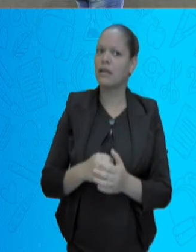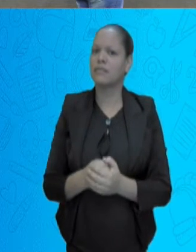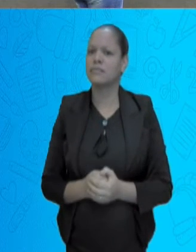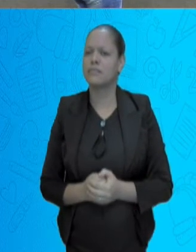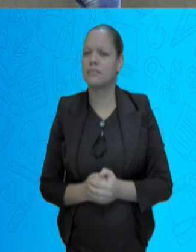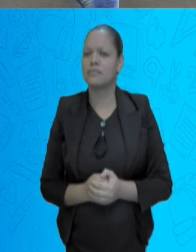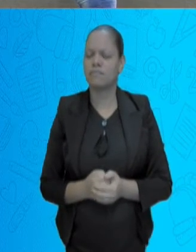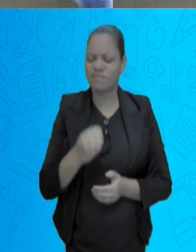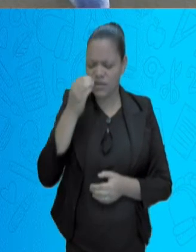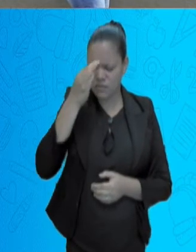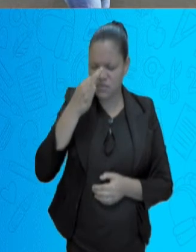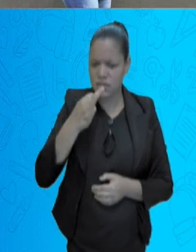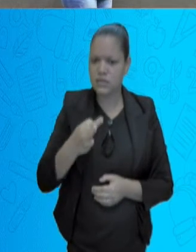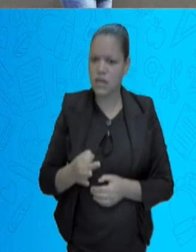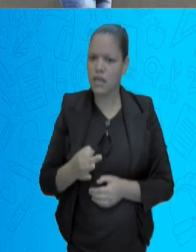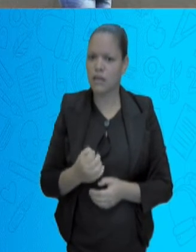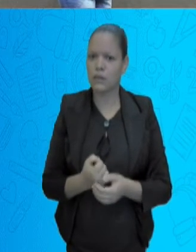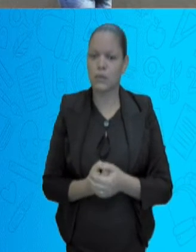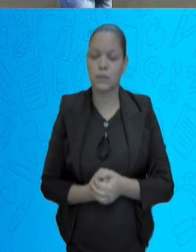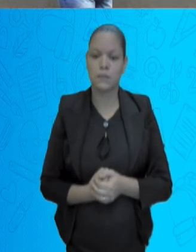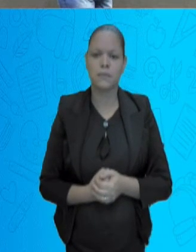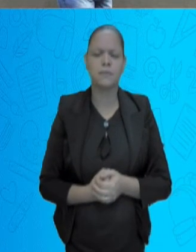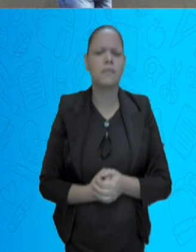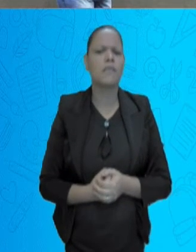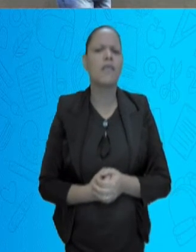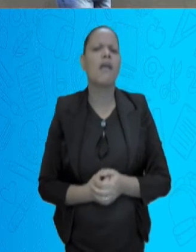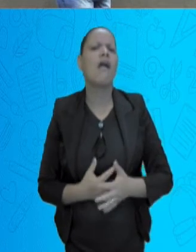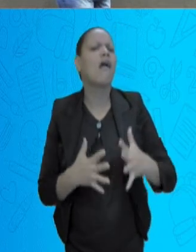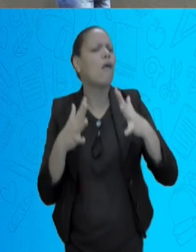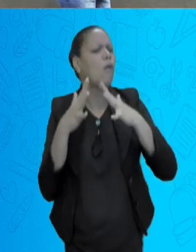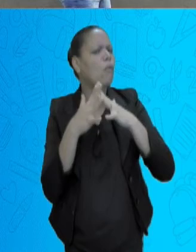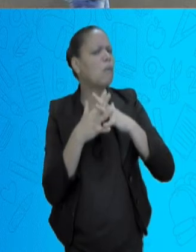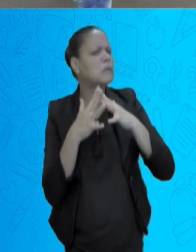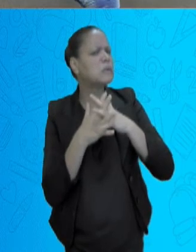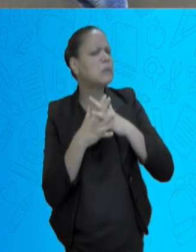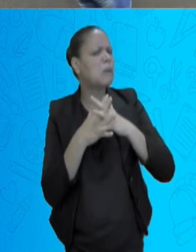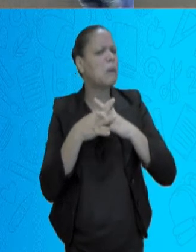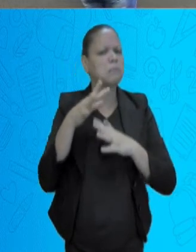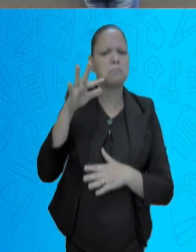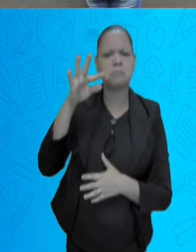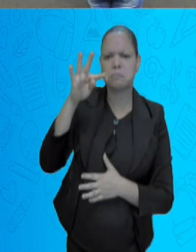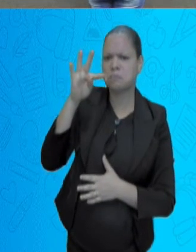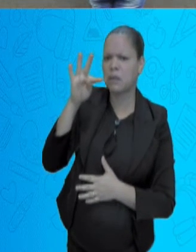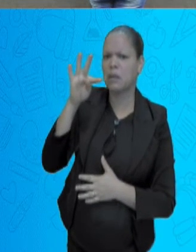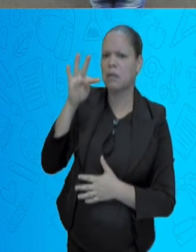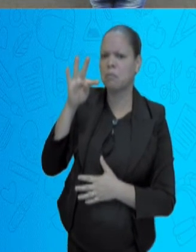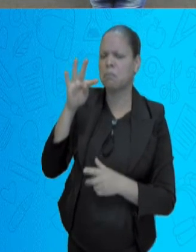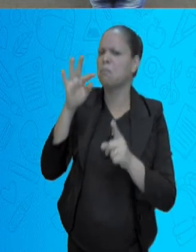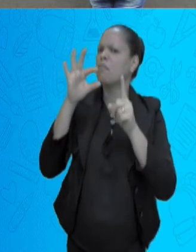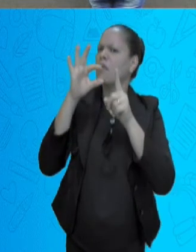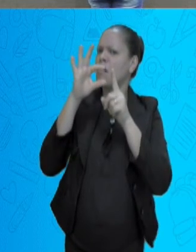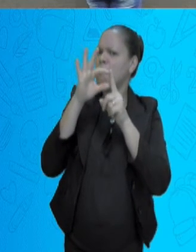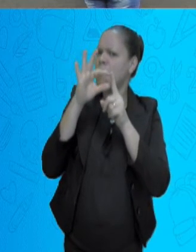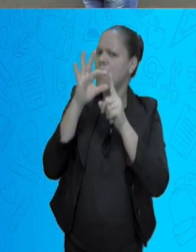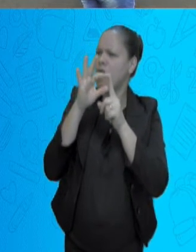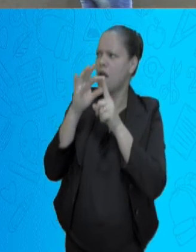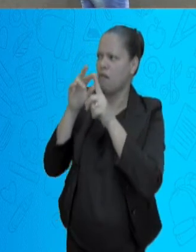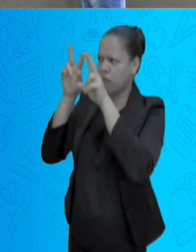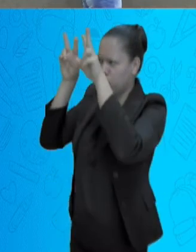uma consoante T. T está dentro da regra? Não. Então, aqui eu vou